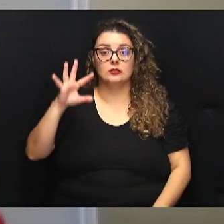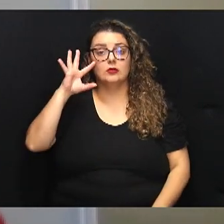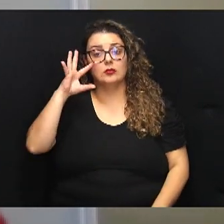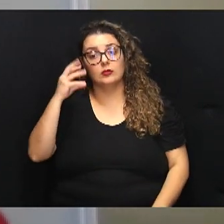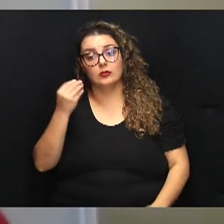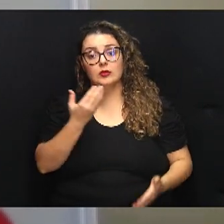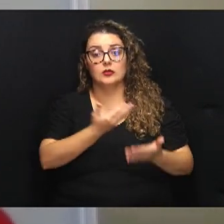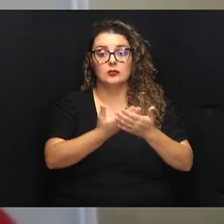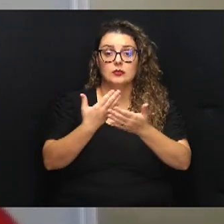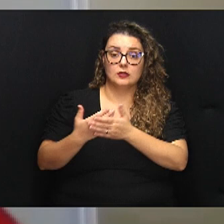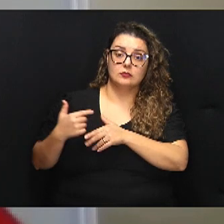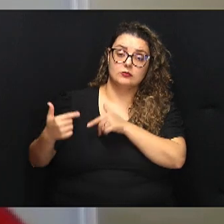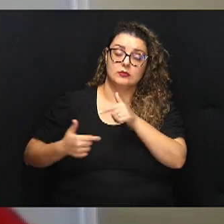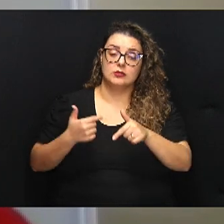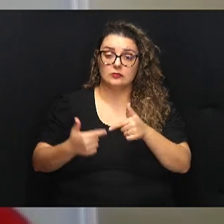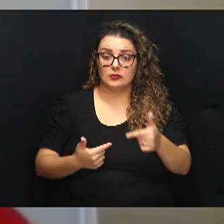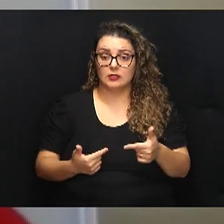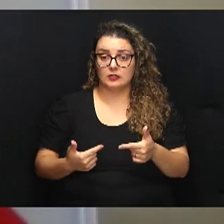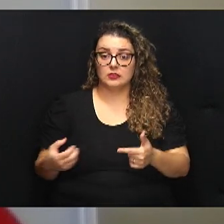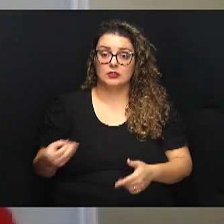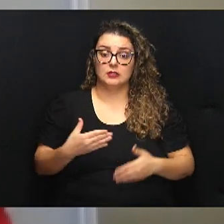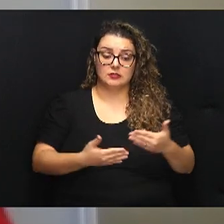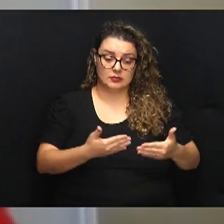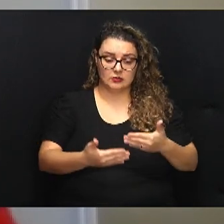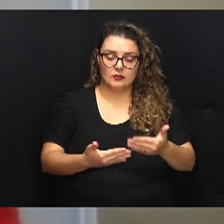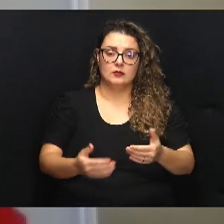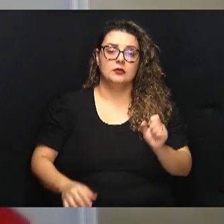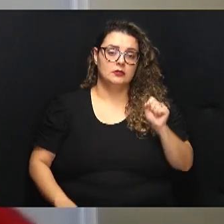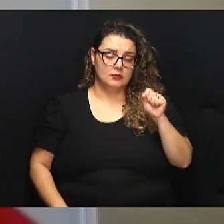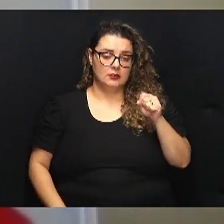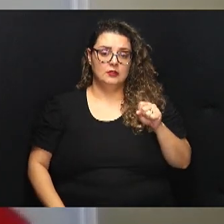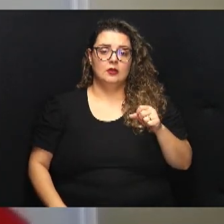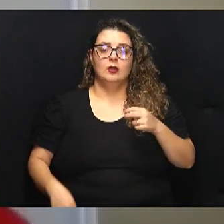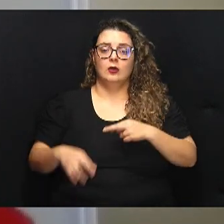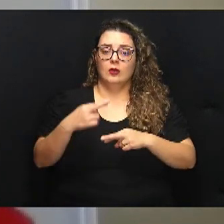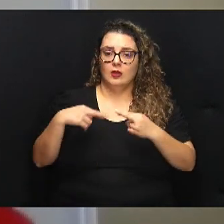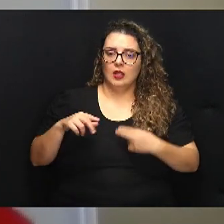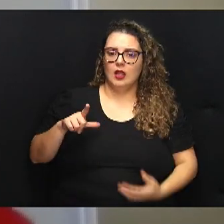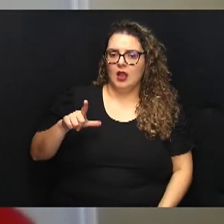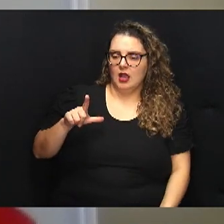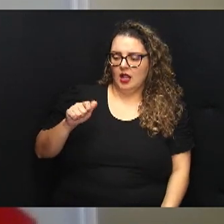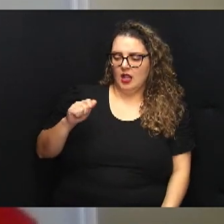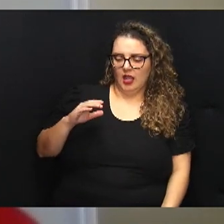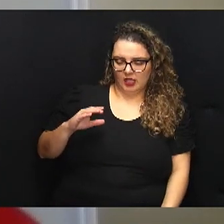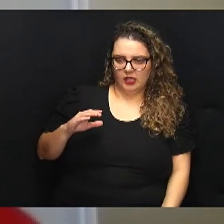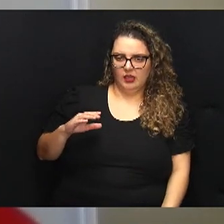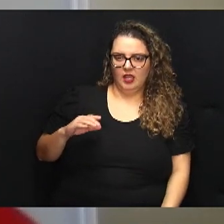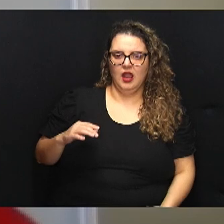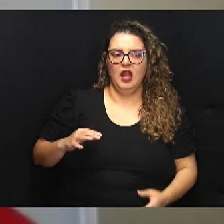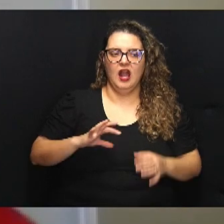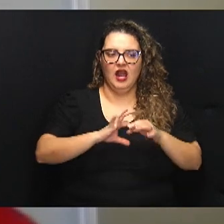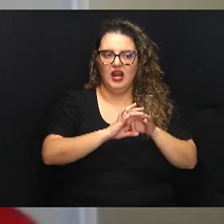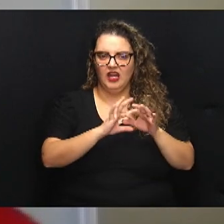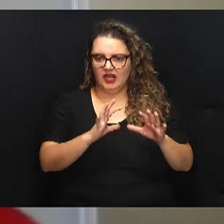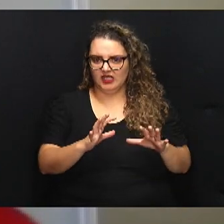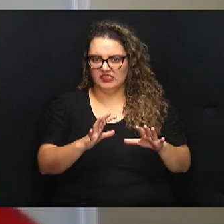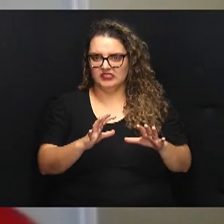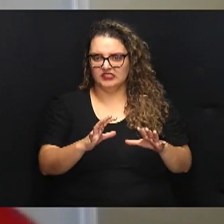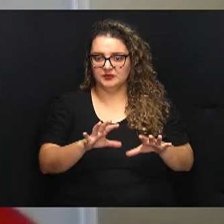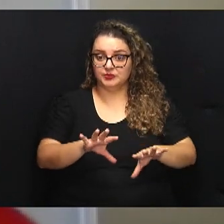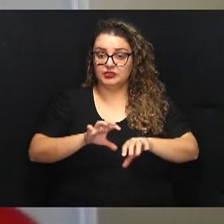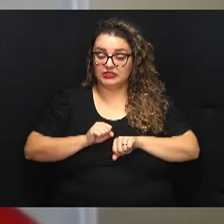conhecidas e bem trabalhadas nesse novo procedimento. Com relação à LAC, essa licença por